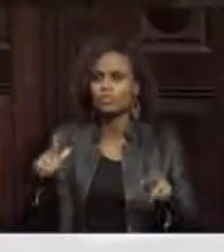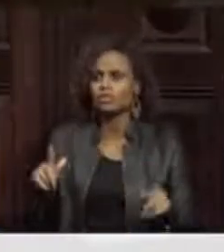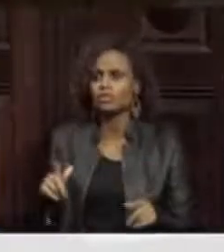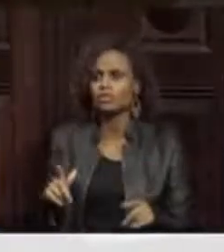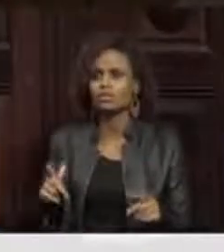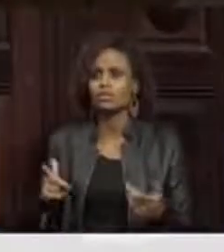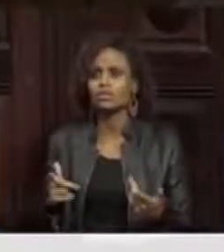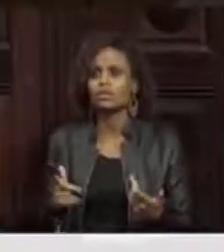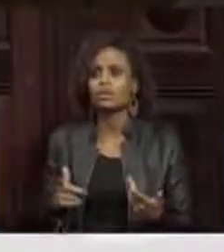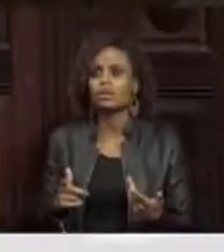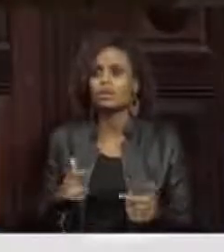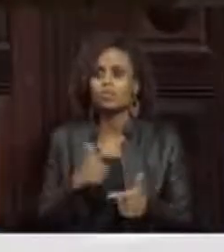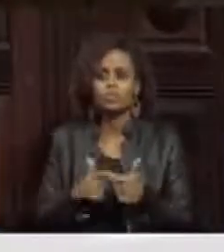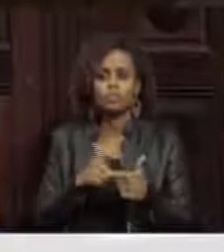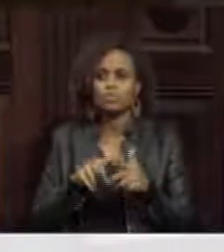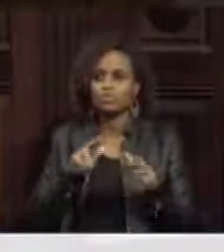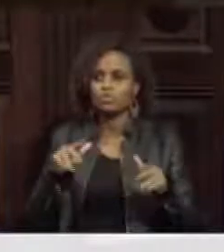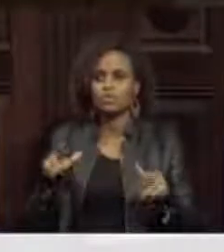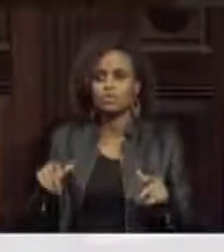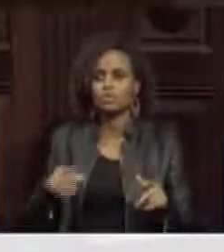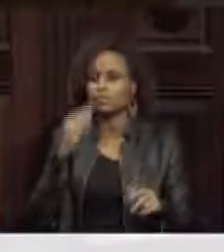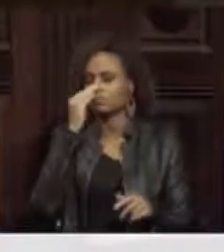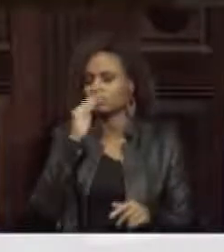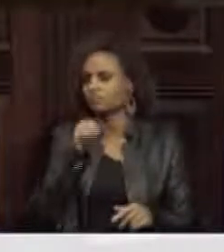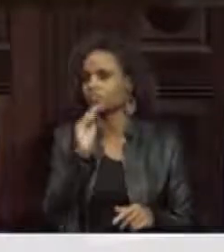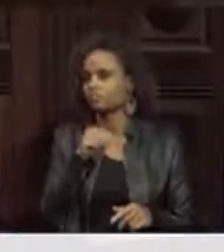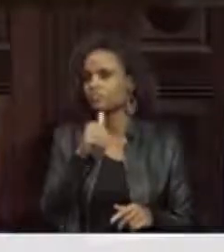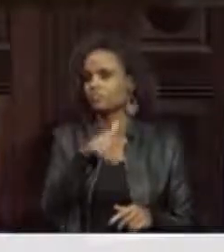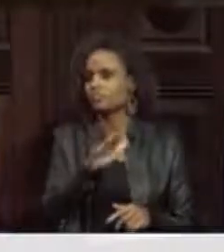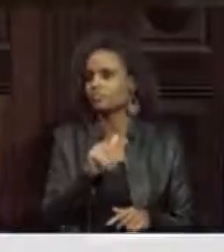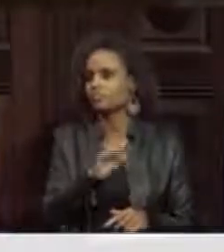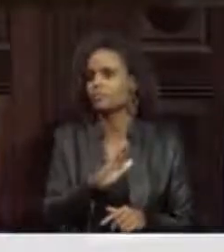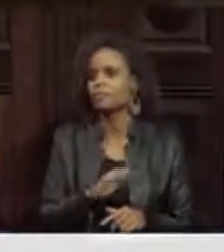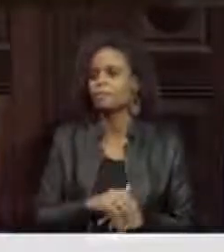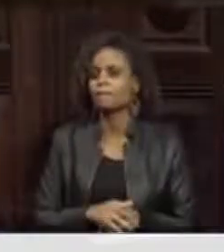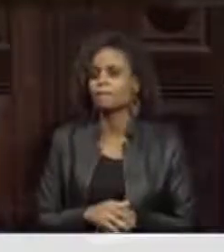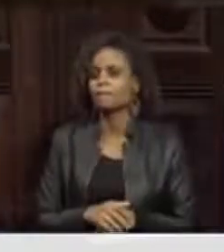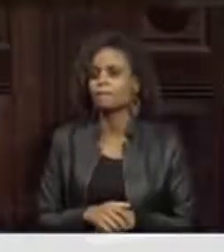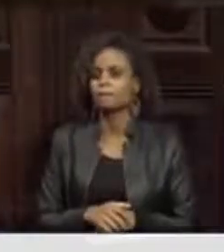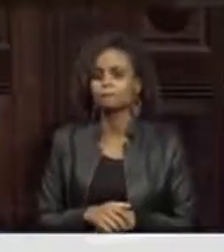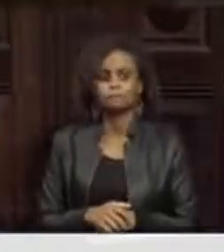como vagabundos, como algumas vezes